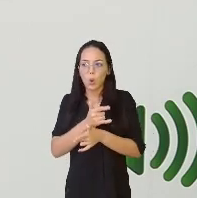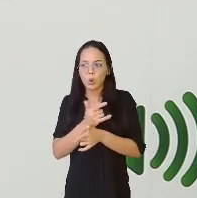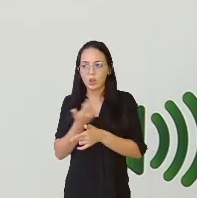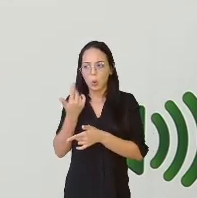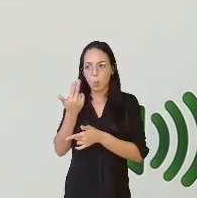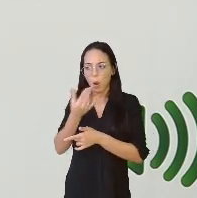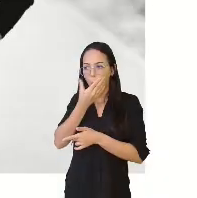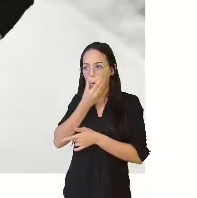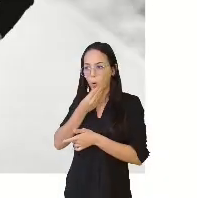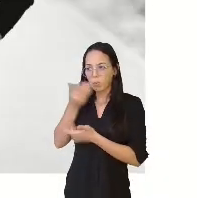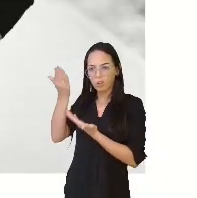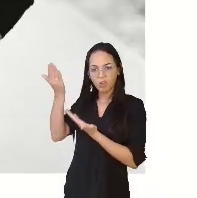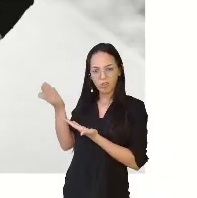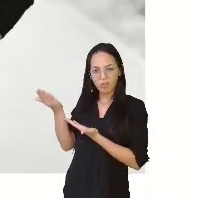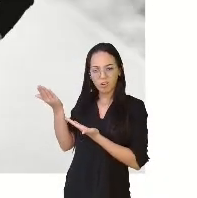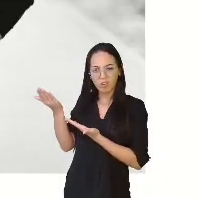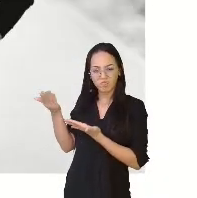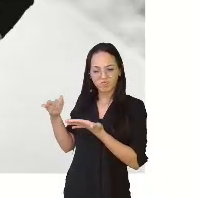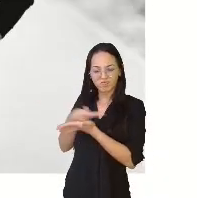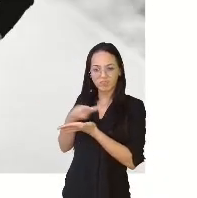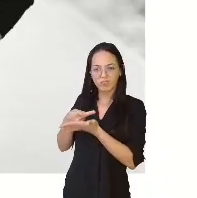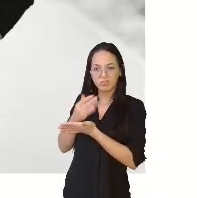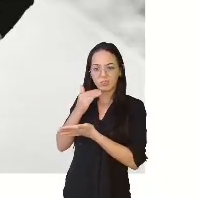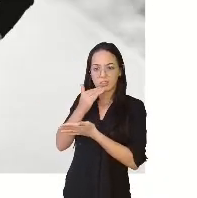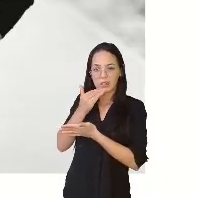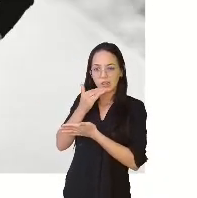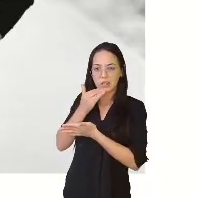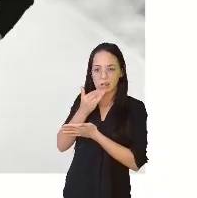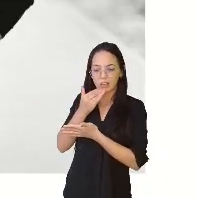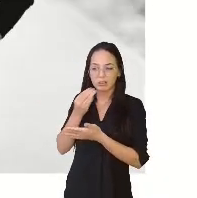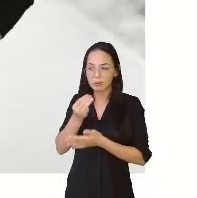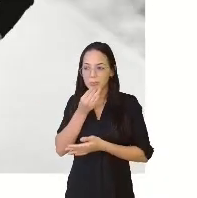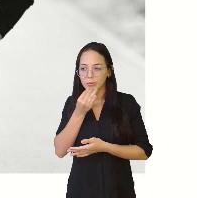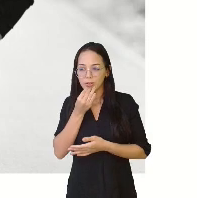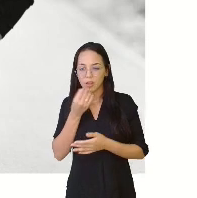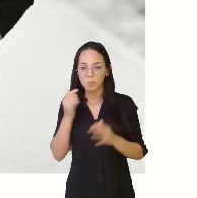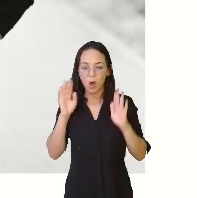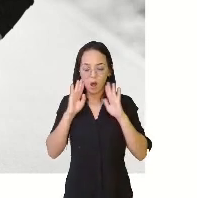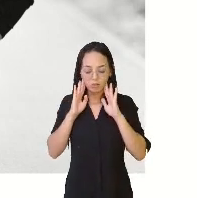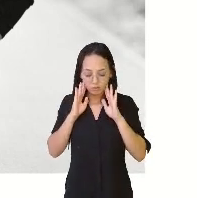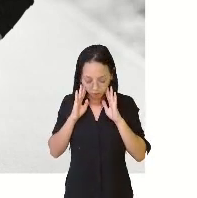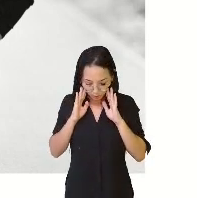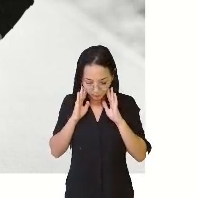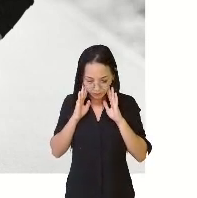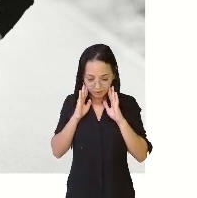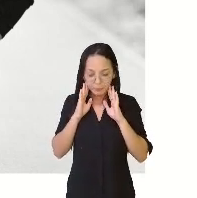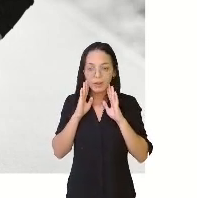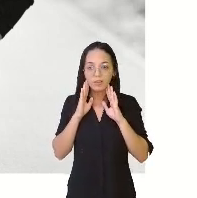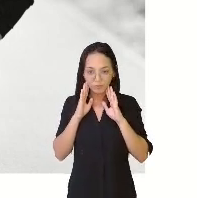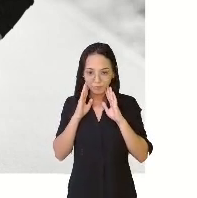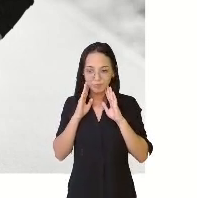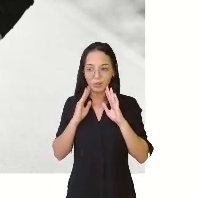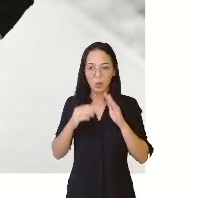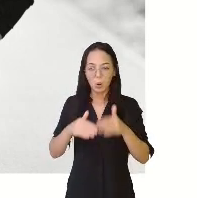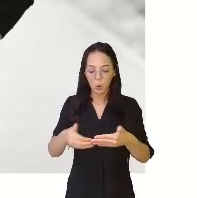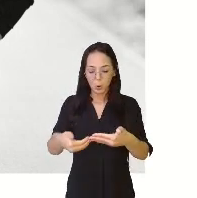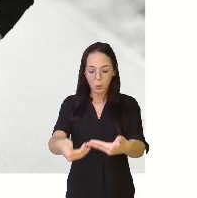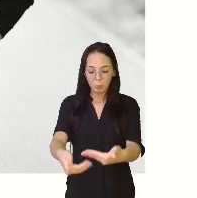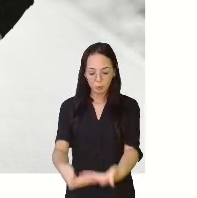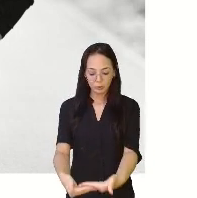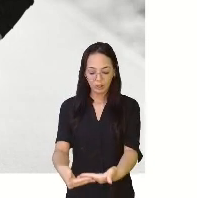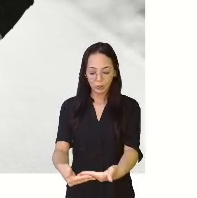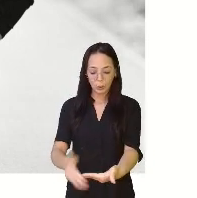a desse garoto? Dessa imagem? Ele está com a cabeça baixa, o computador